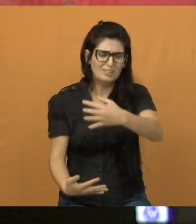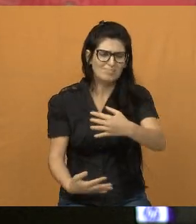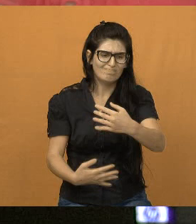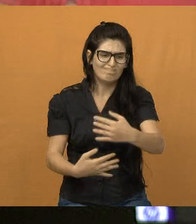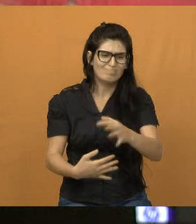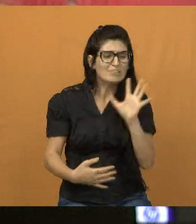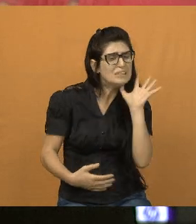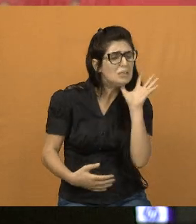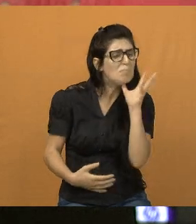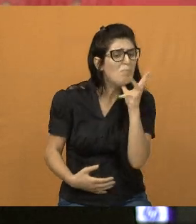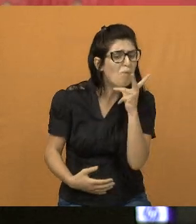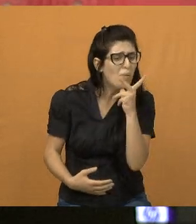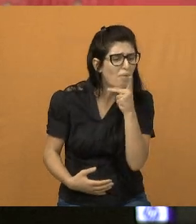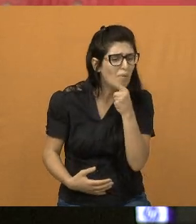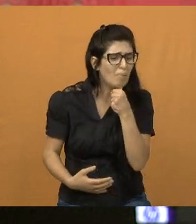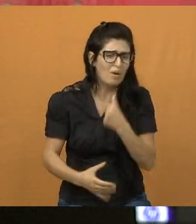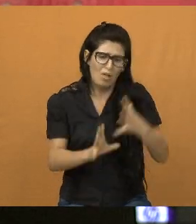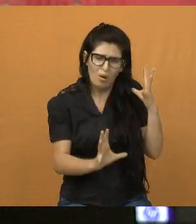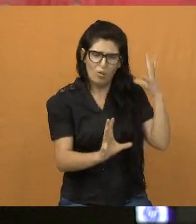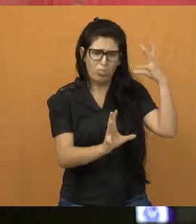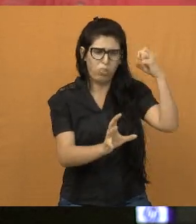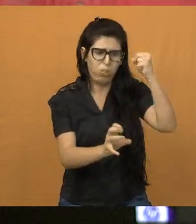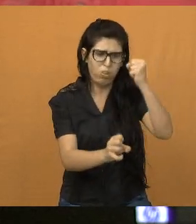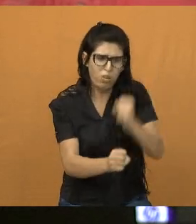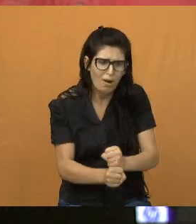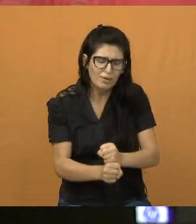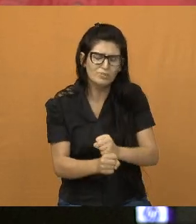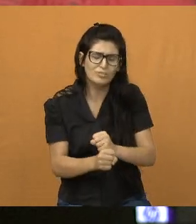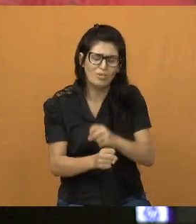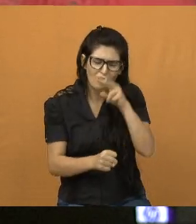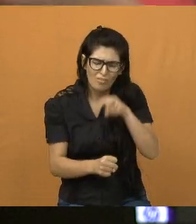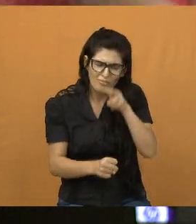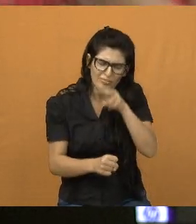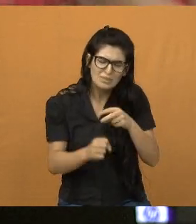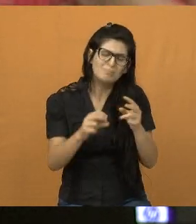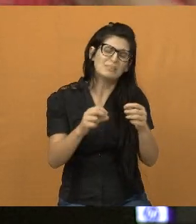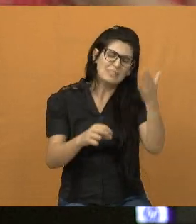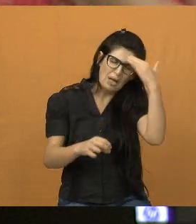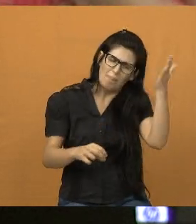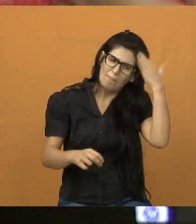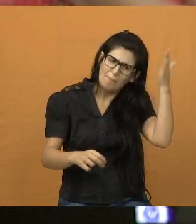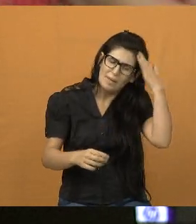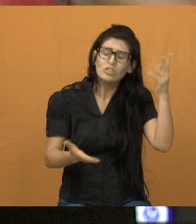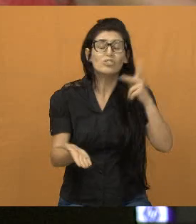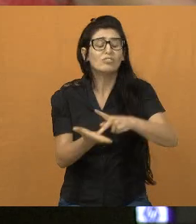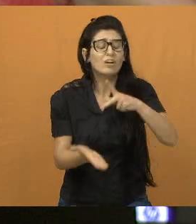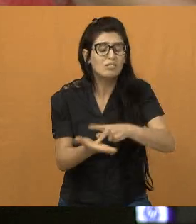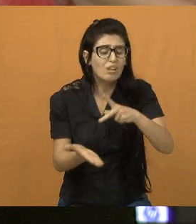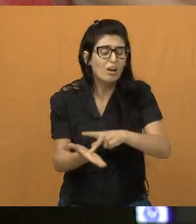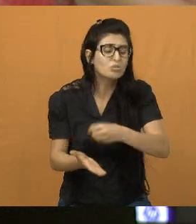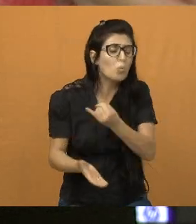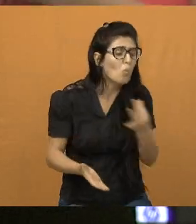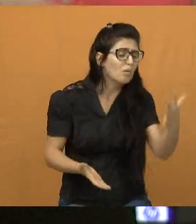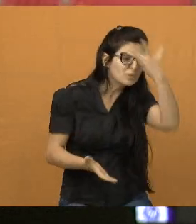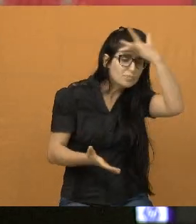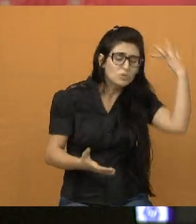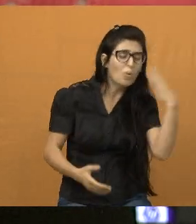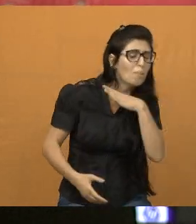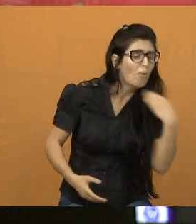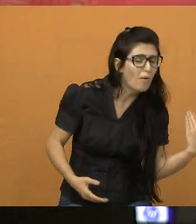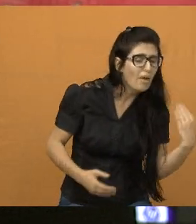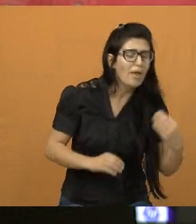e dependente de diversas variáveis para que se faça um fechamento. Quando se faz o recorte do